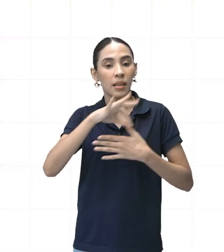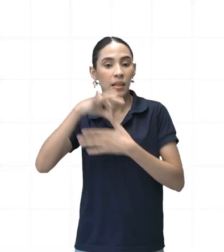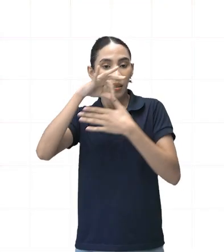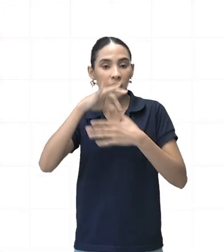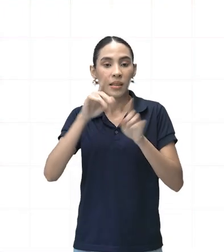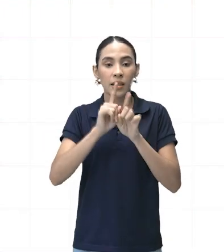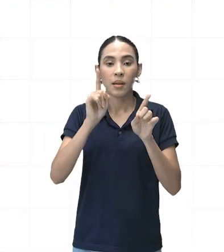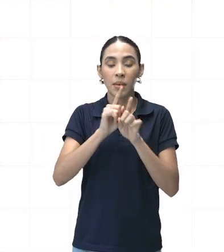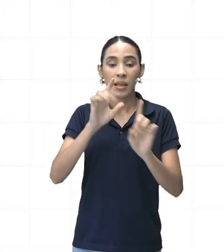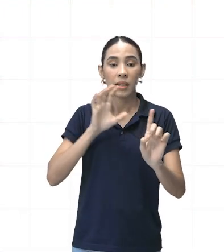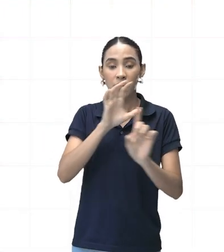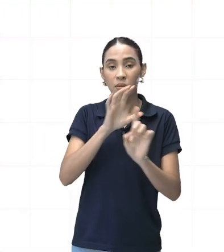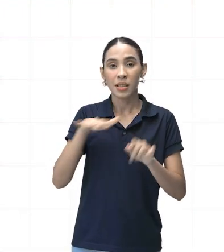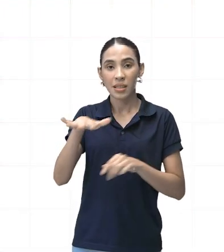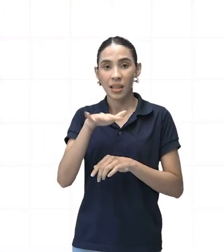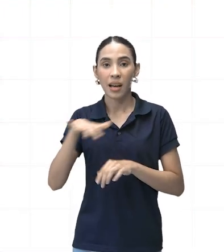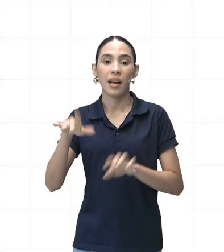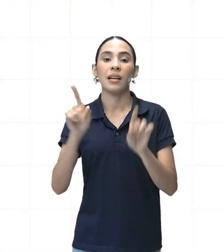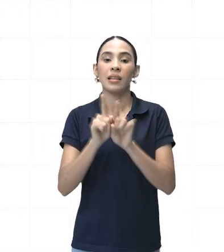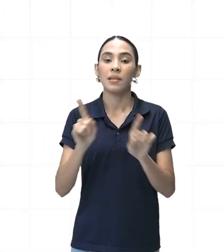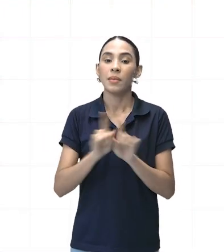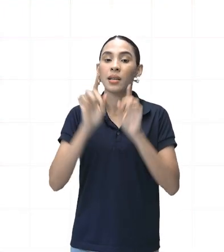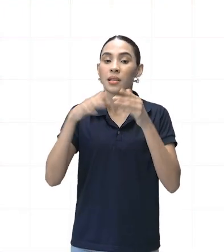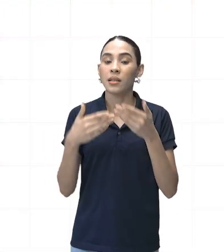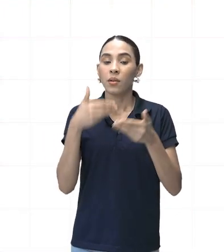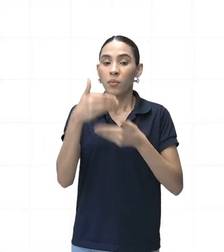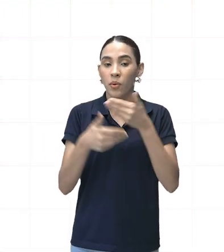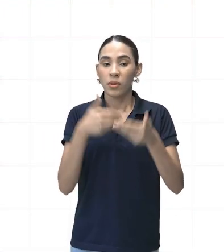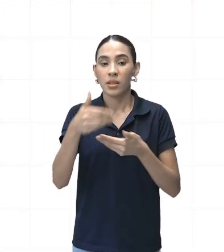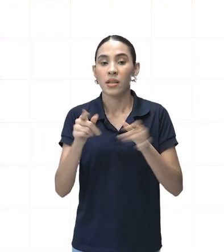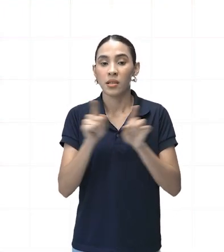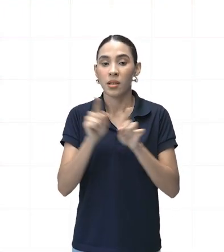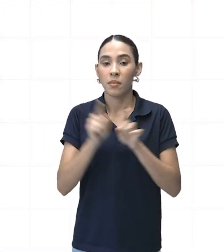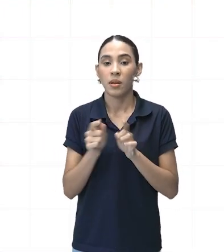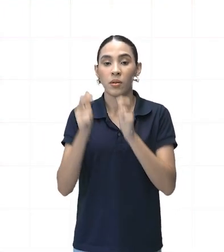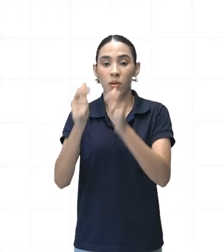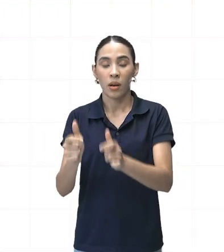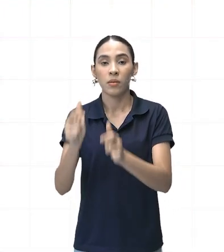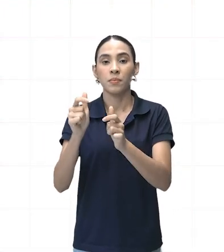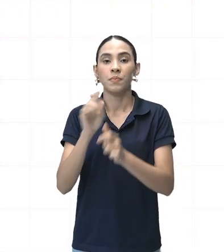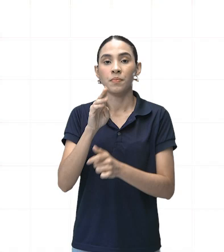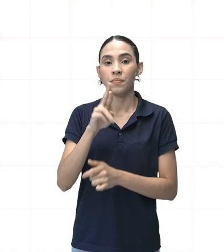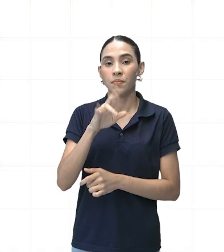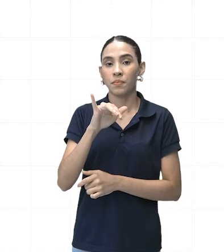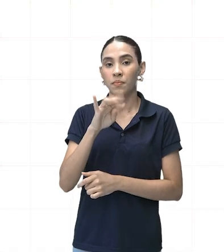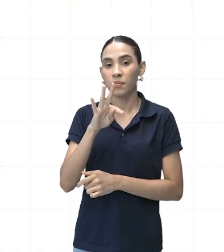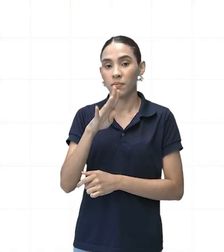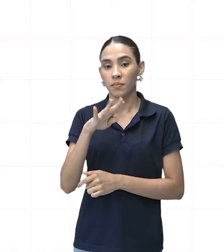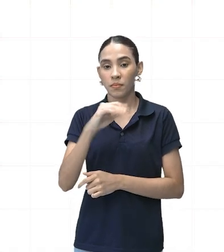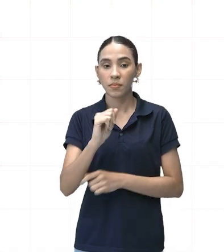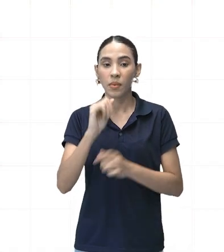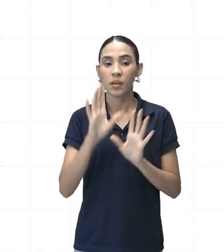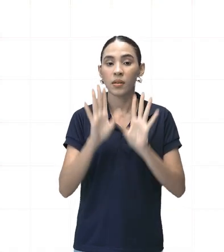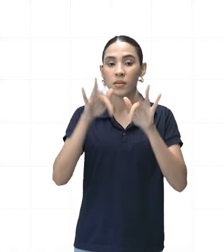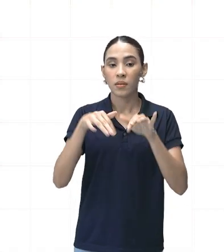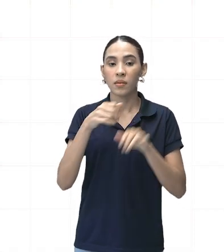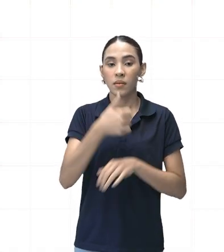sua influência na região, né? E esse processo aí da ocupação britânica, ela acabou sendo concluída